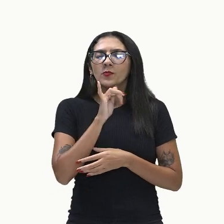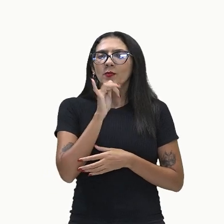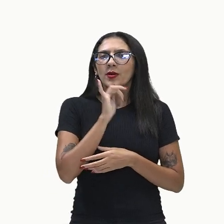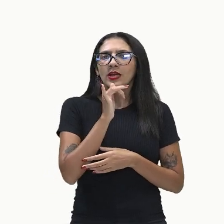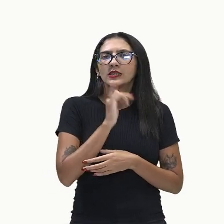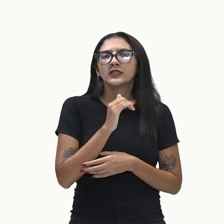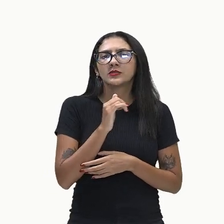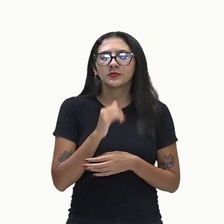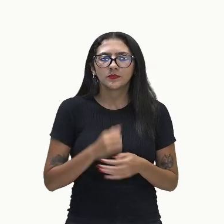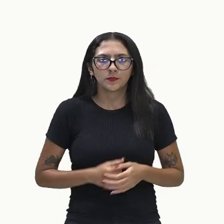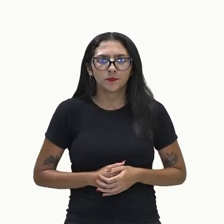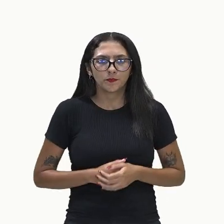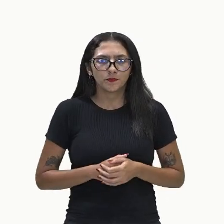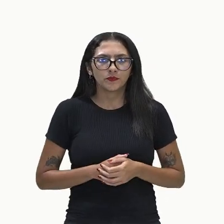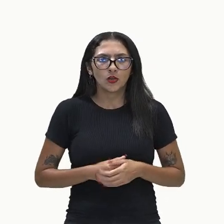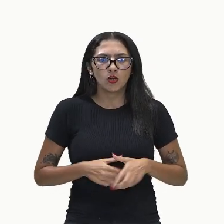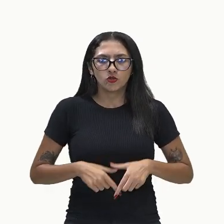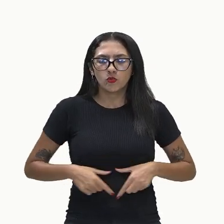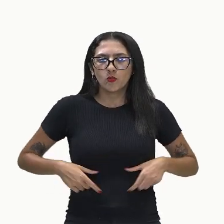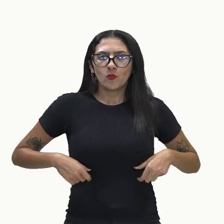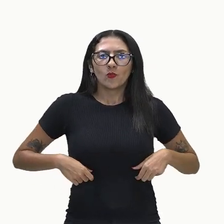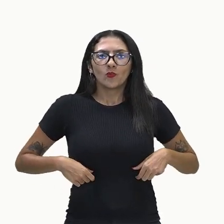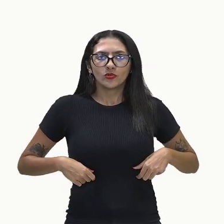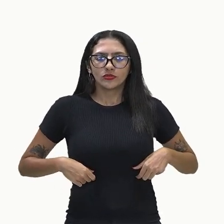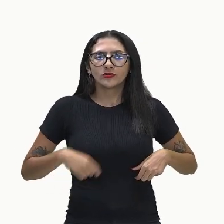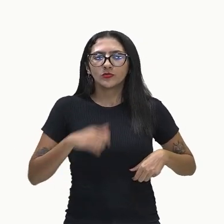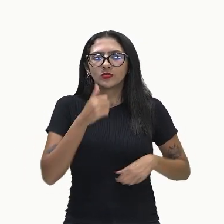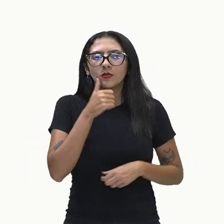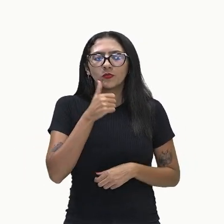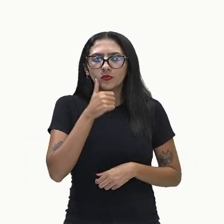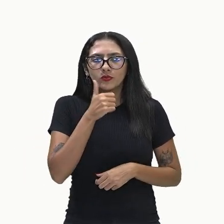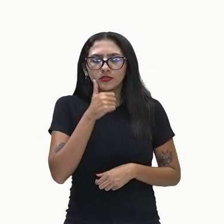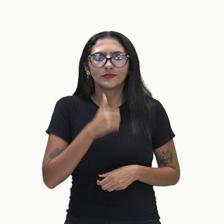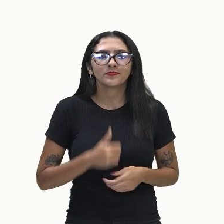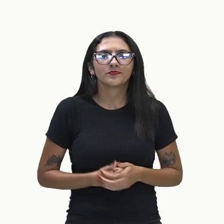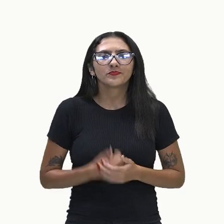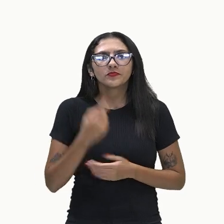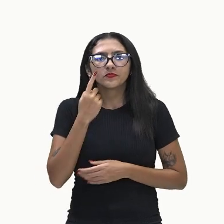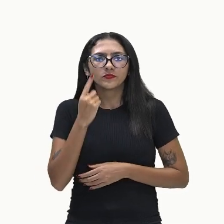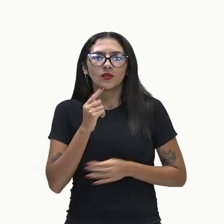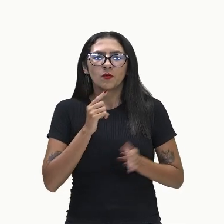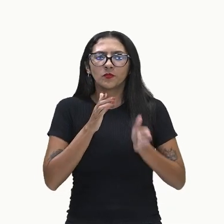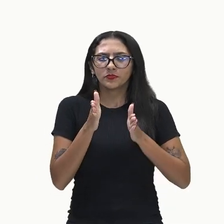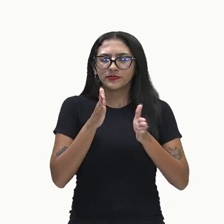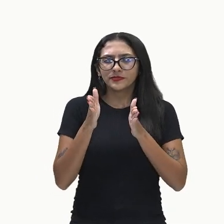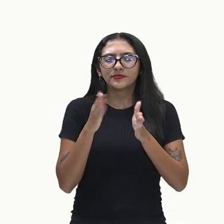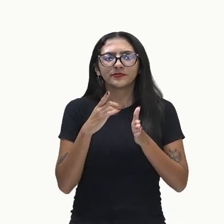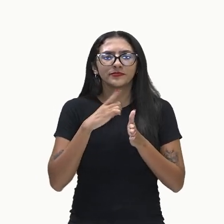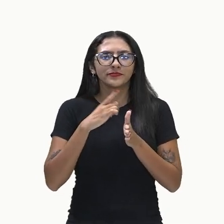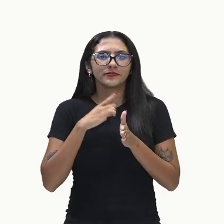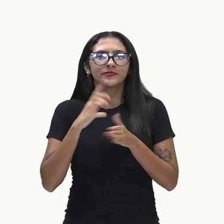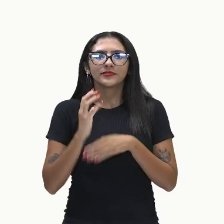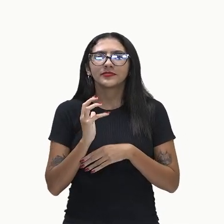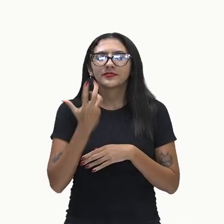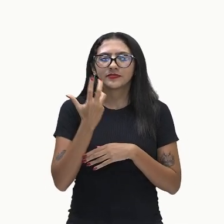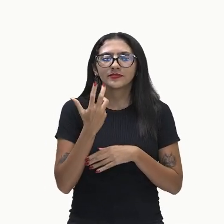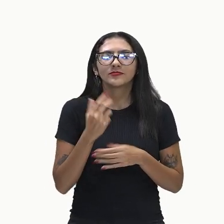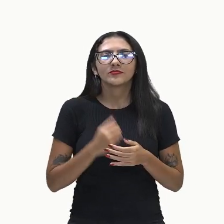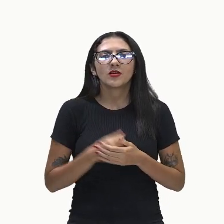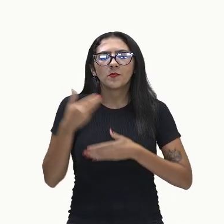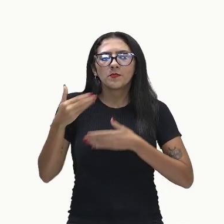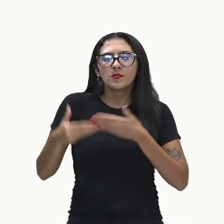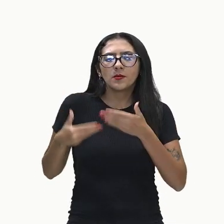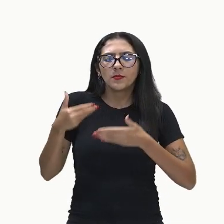um fragmento do útero feminino. E percebam que conforme ocorre a ação de